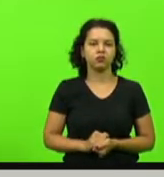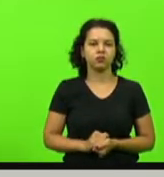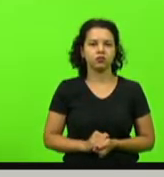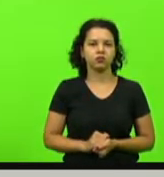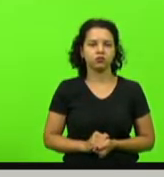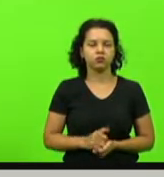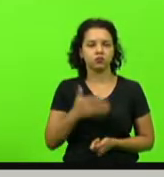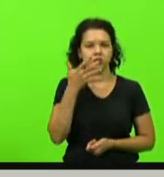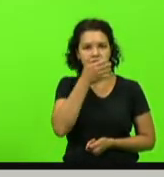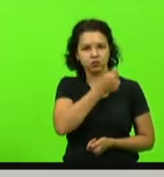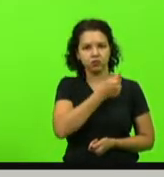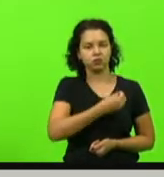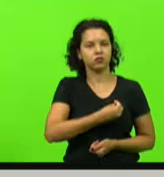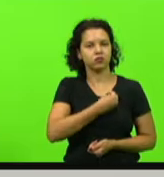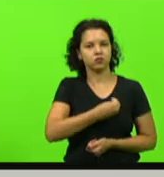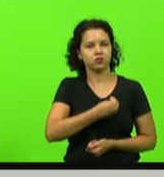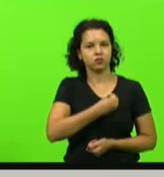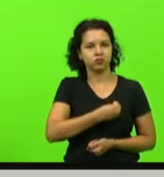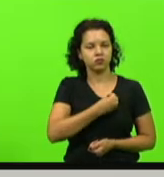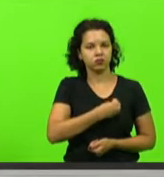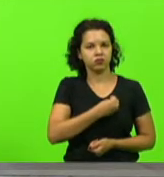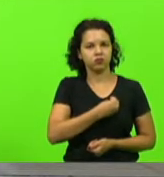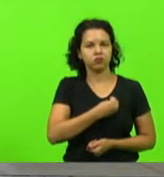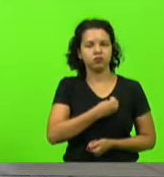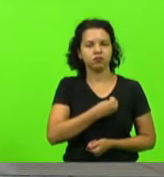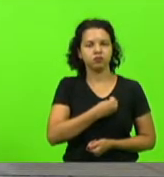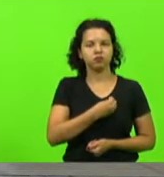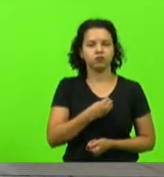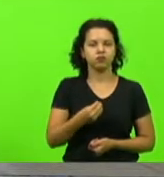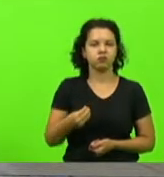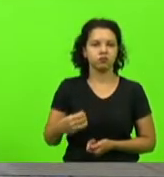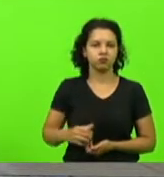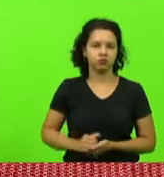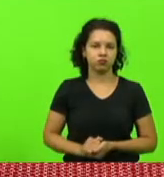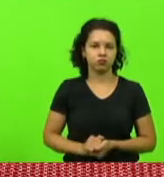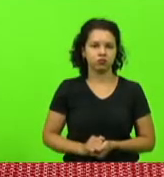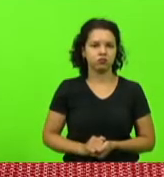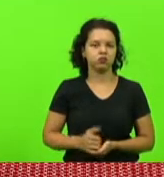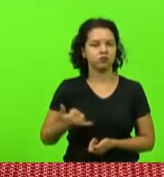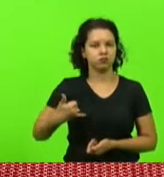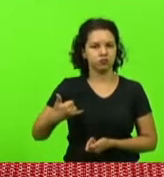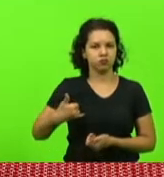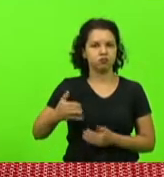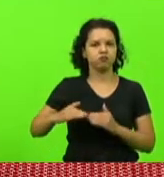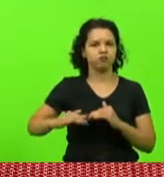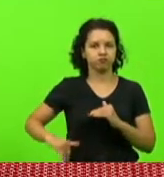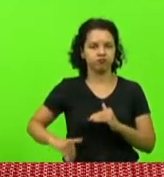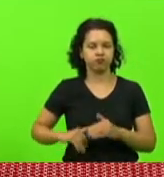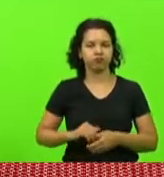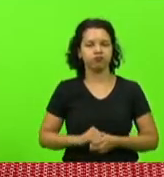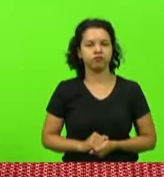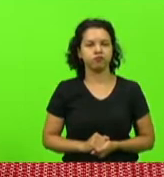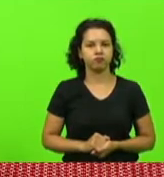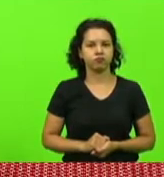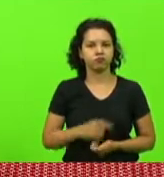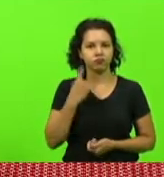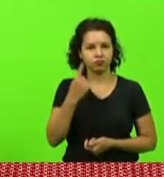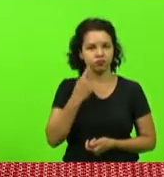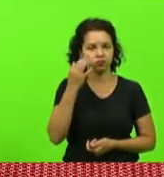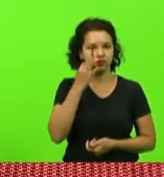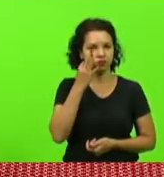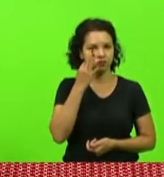salvando a vida de um menor de idade. Em discussão, deputado Felipe, com a